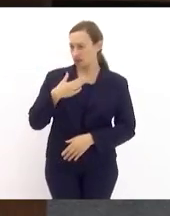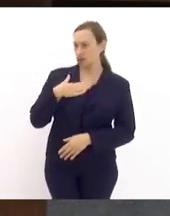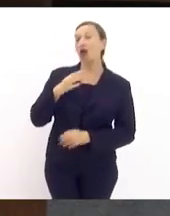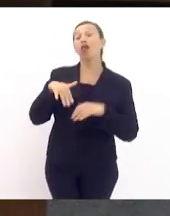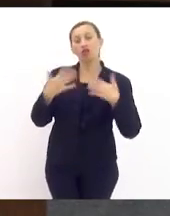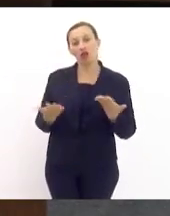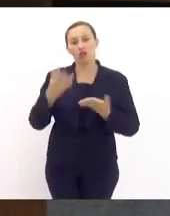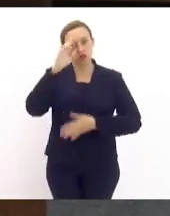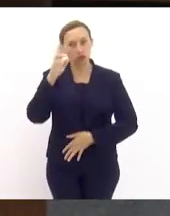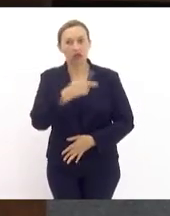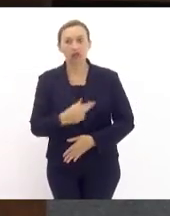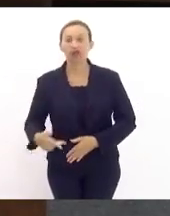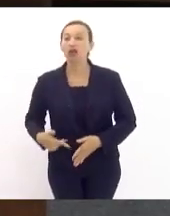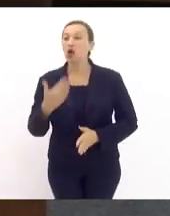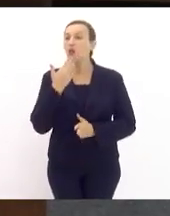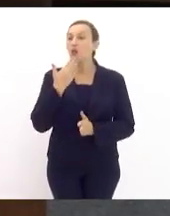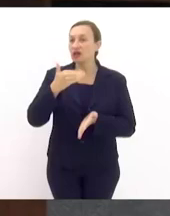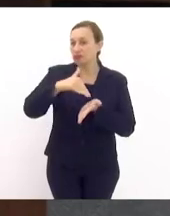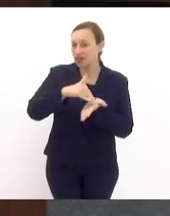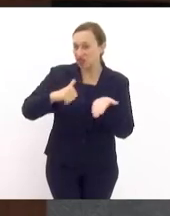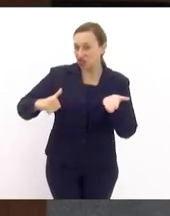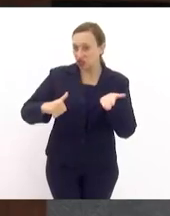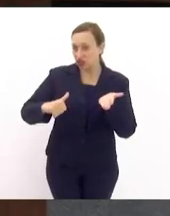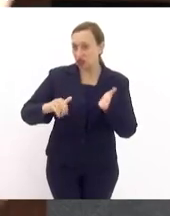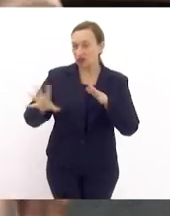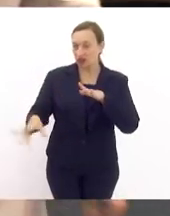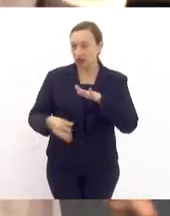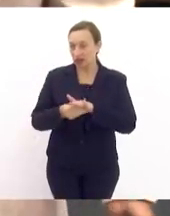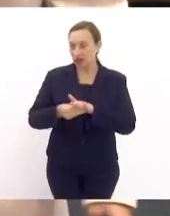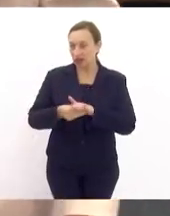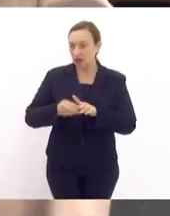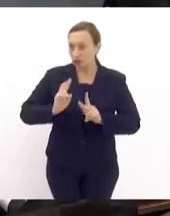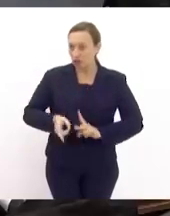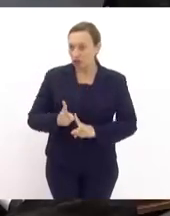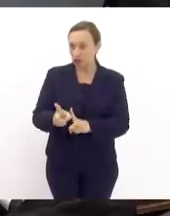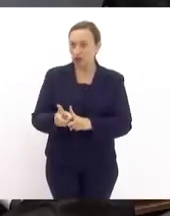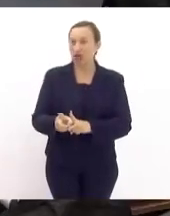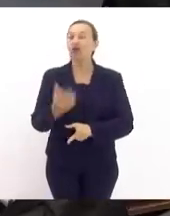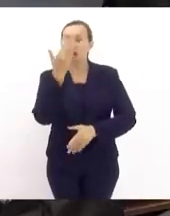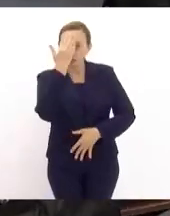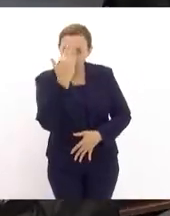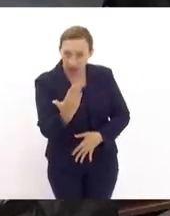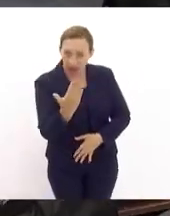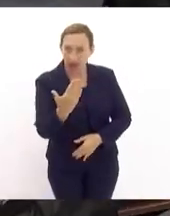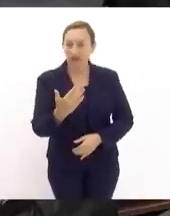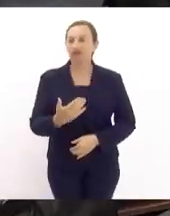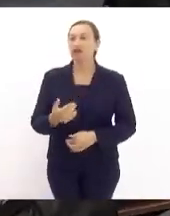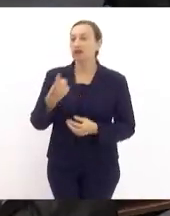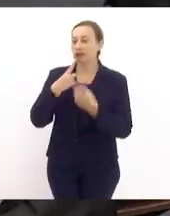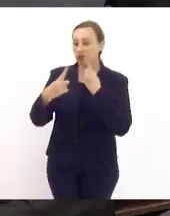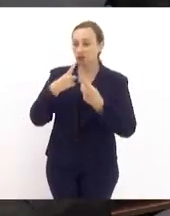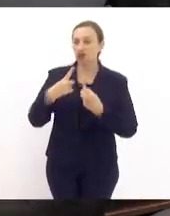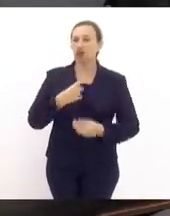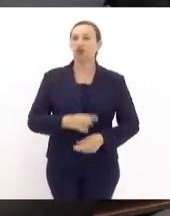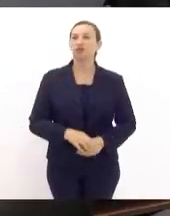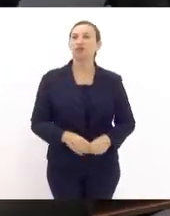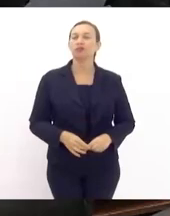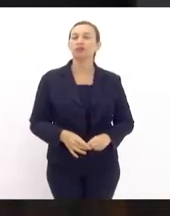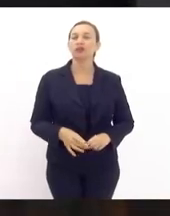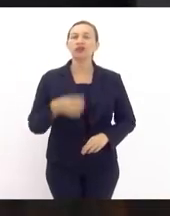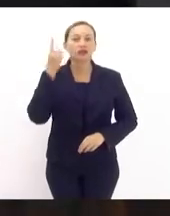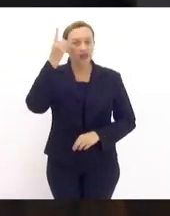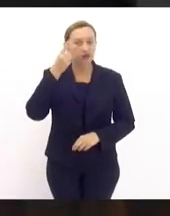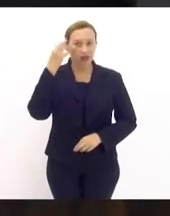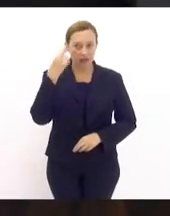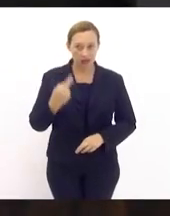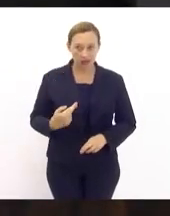Então, senhor presidente, eu estou retirando para dar celeridade. Muito obrigado. Para discutir. Para discutir, deputada